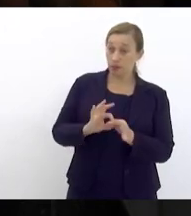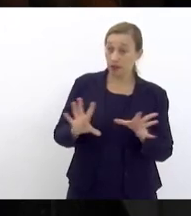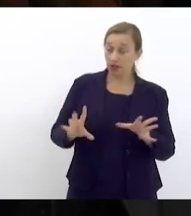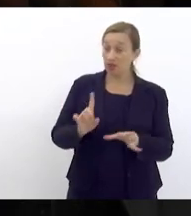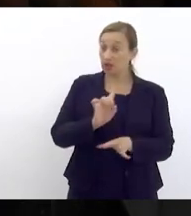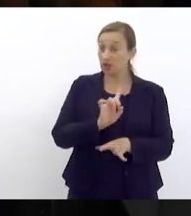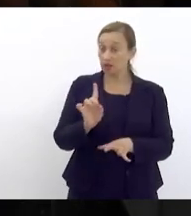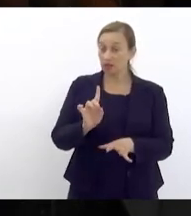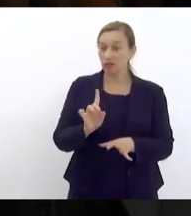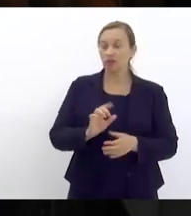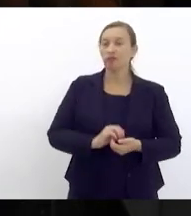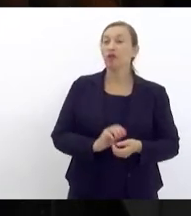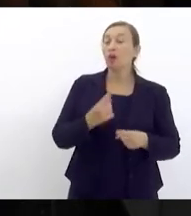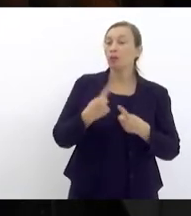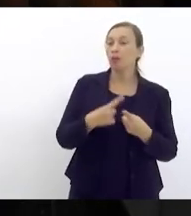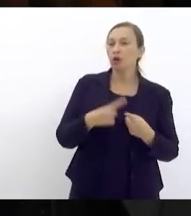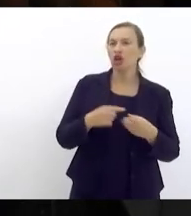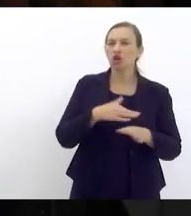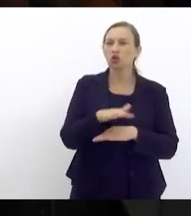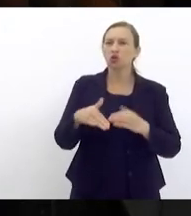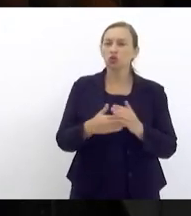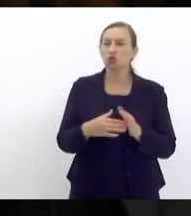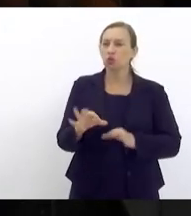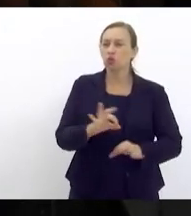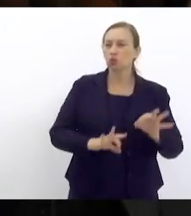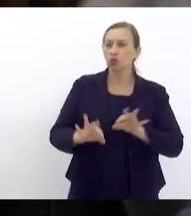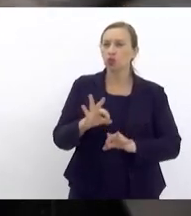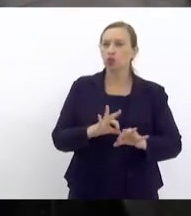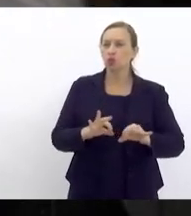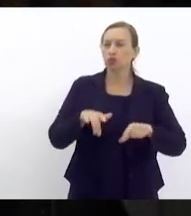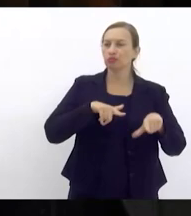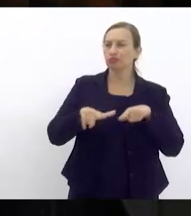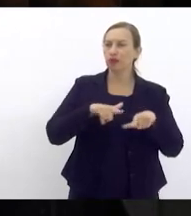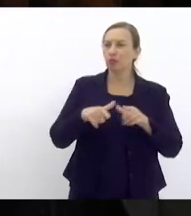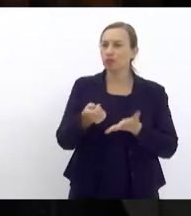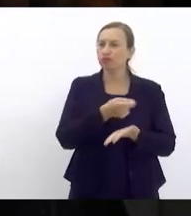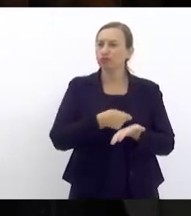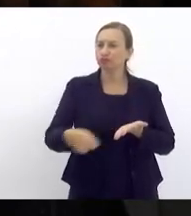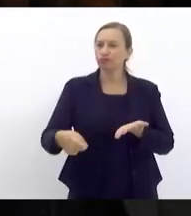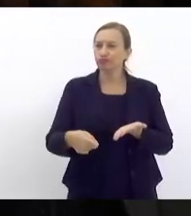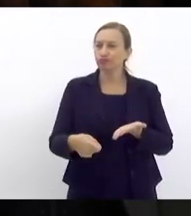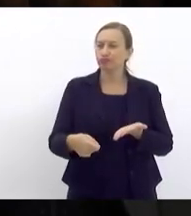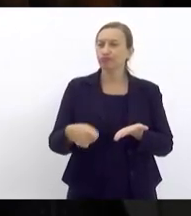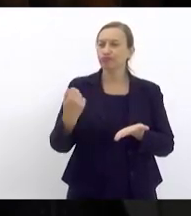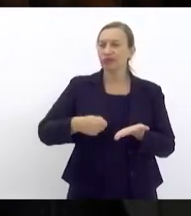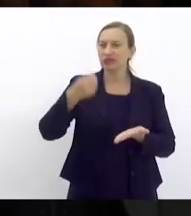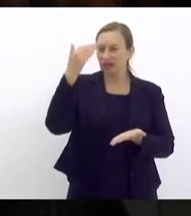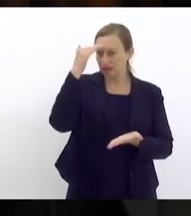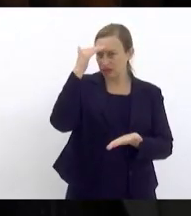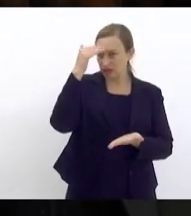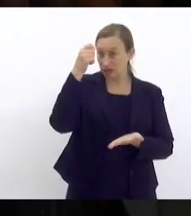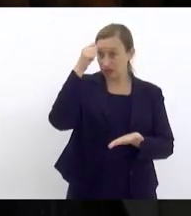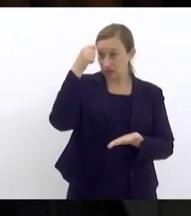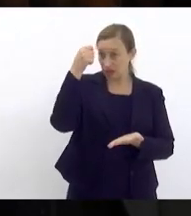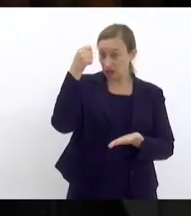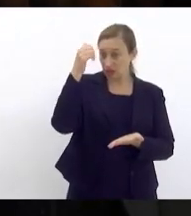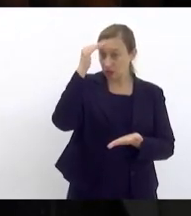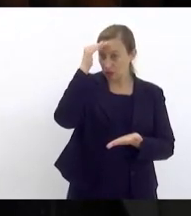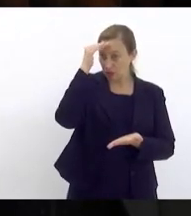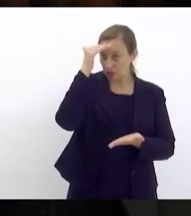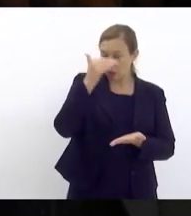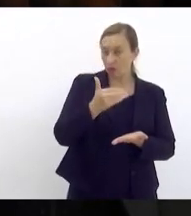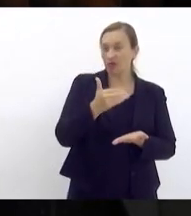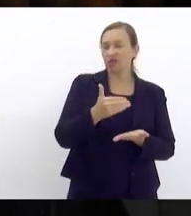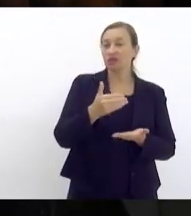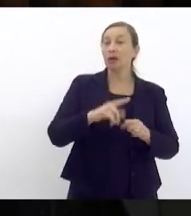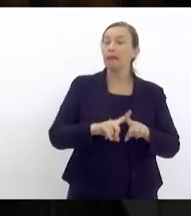todos os programas de trabalho ali escritos teriam que ser cumpridos mas na medida